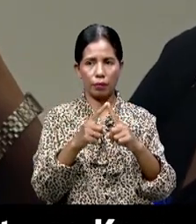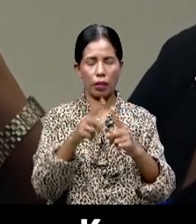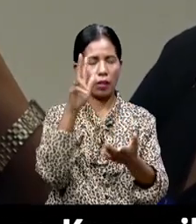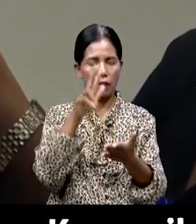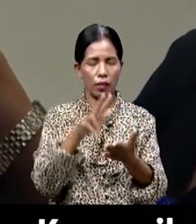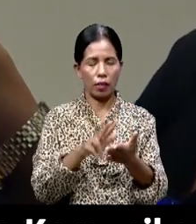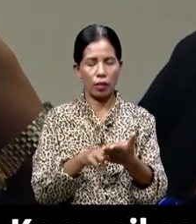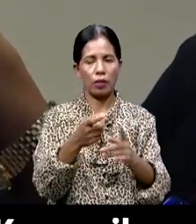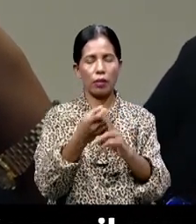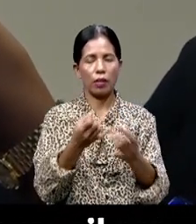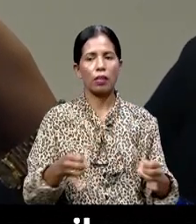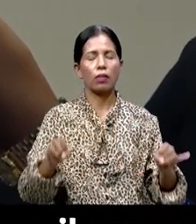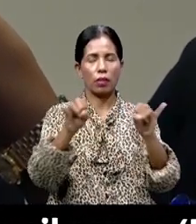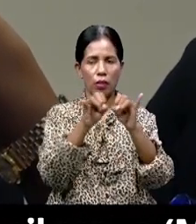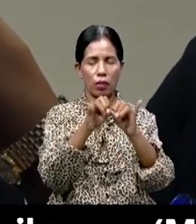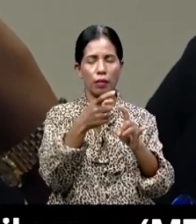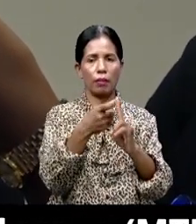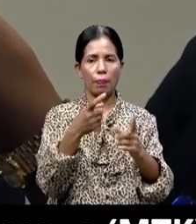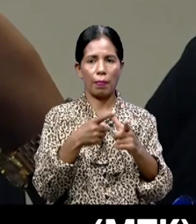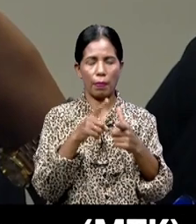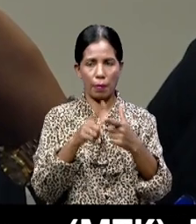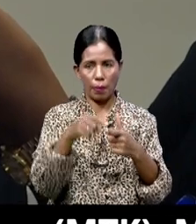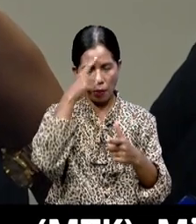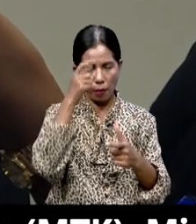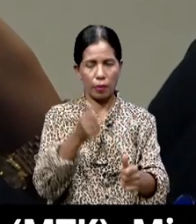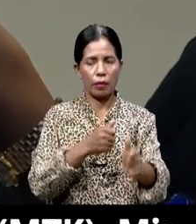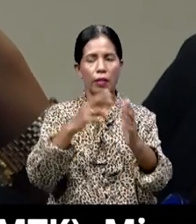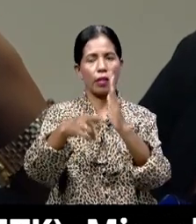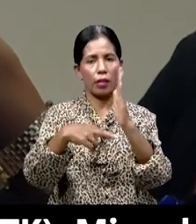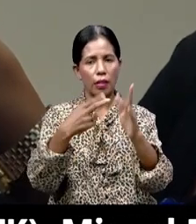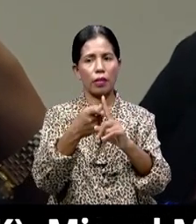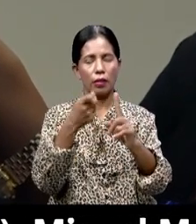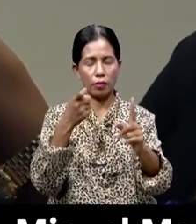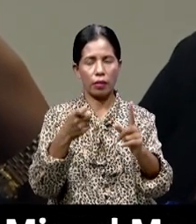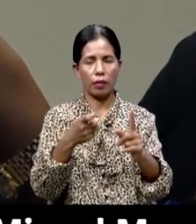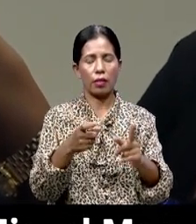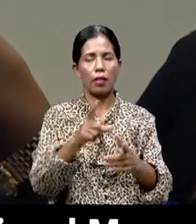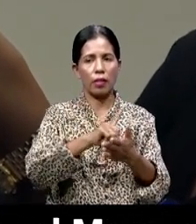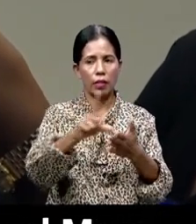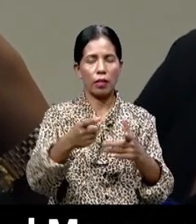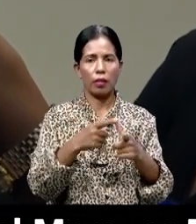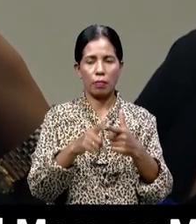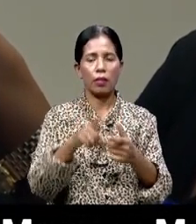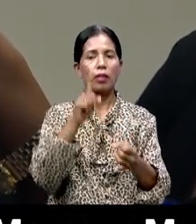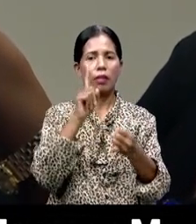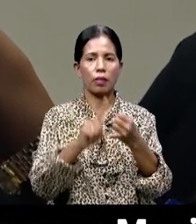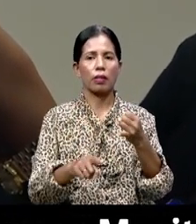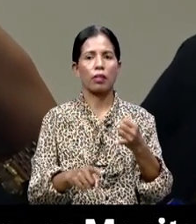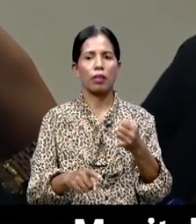acreditação institucional, acreditação institucional, né, também nia preenche critérios balo com licença profissional nia e depois e com mais